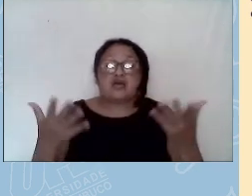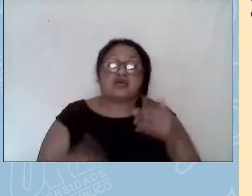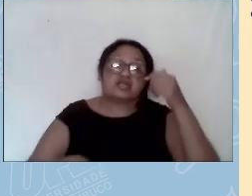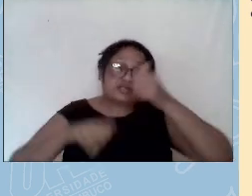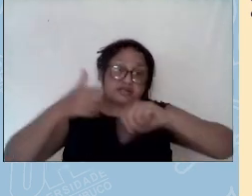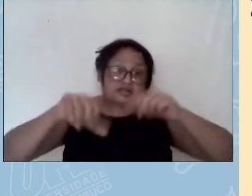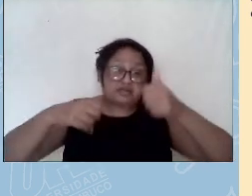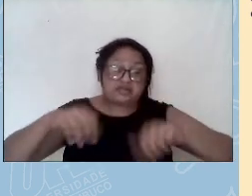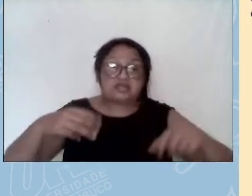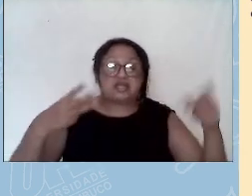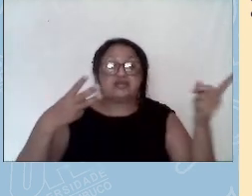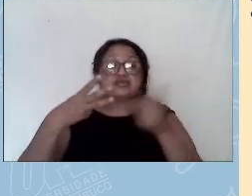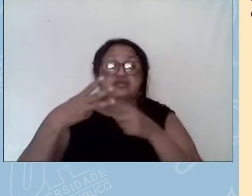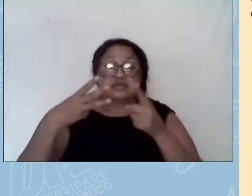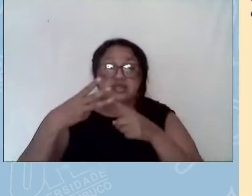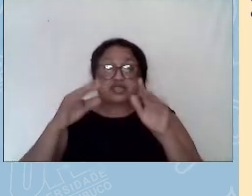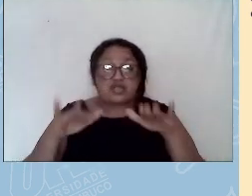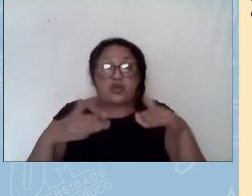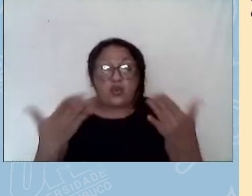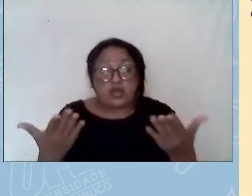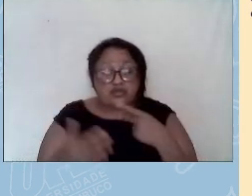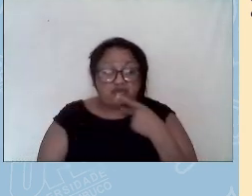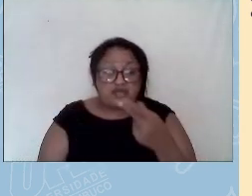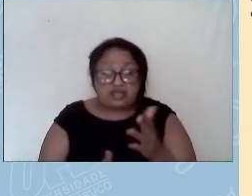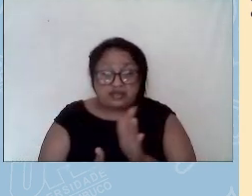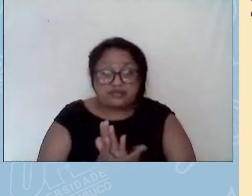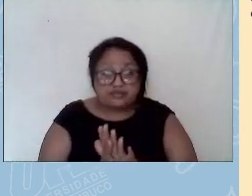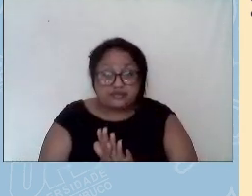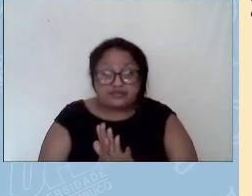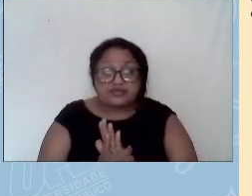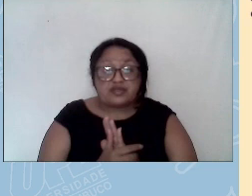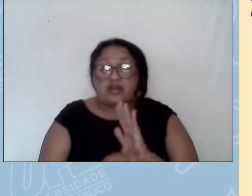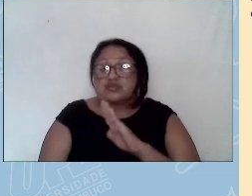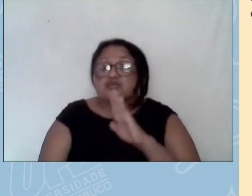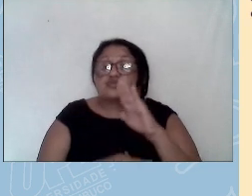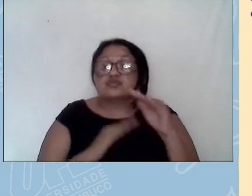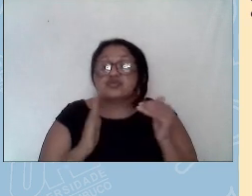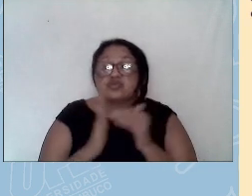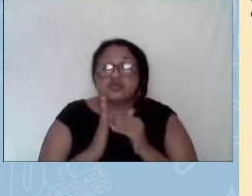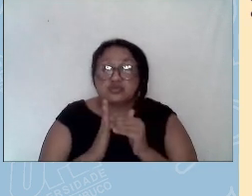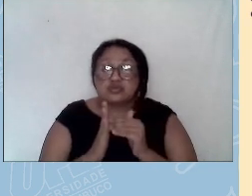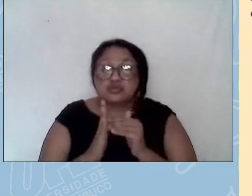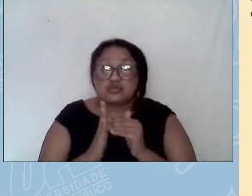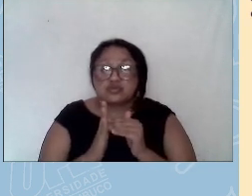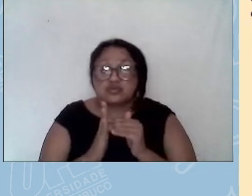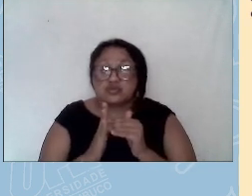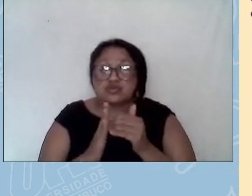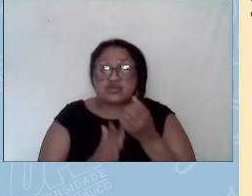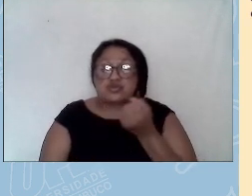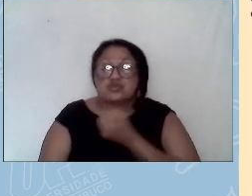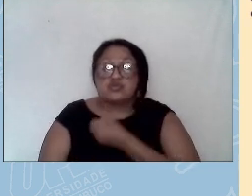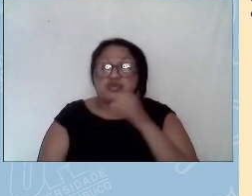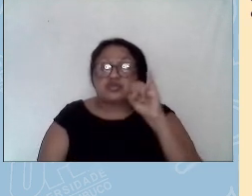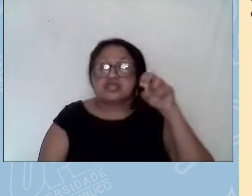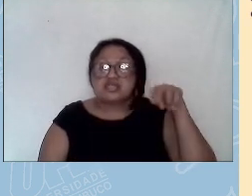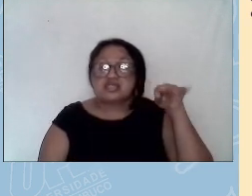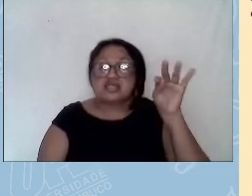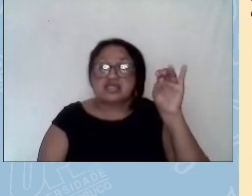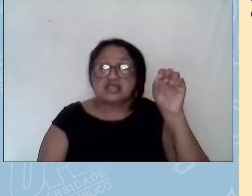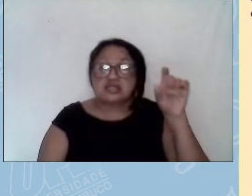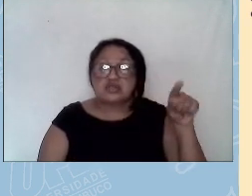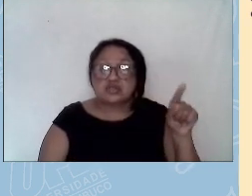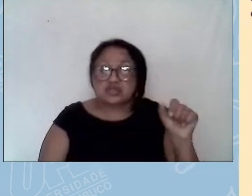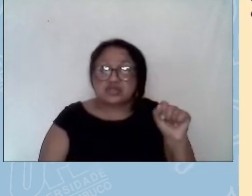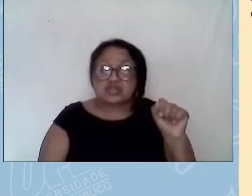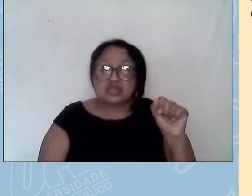quando fala todos os números inteiros são naturais ora a